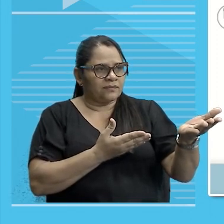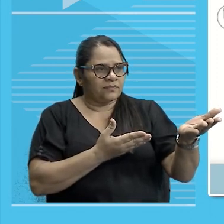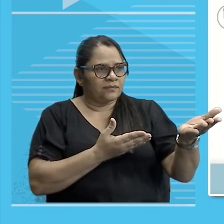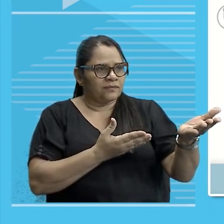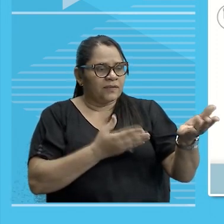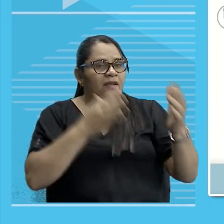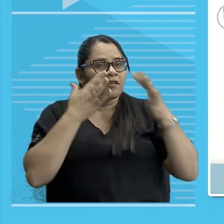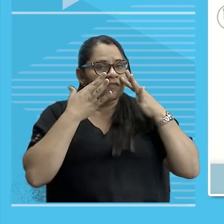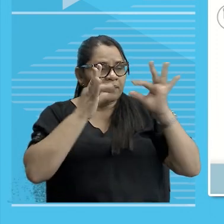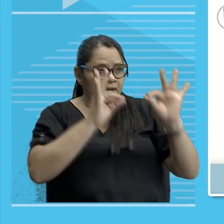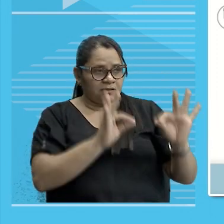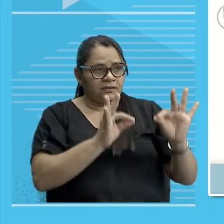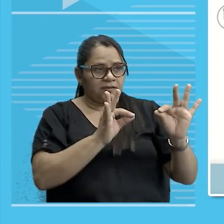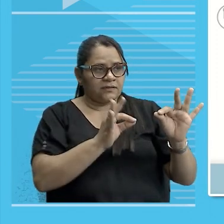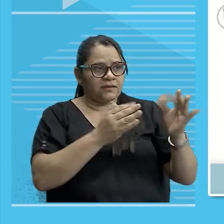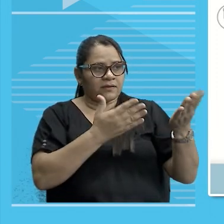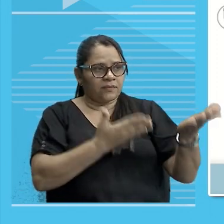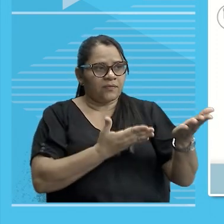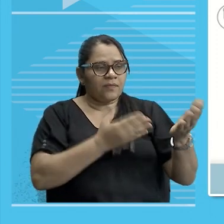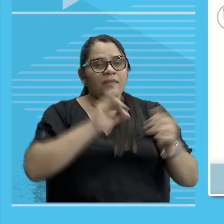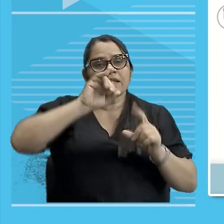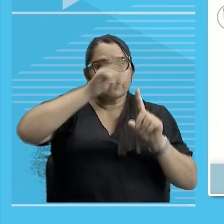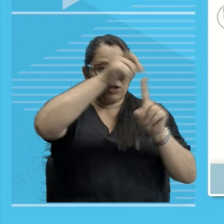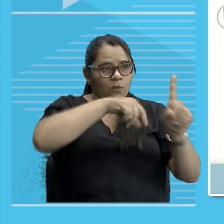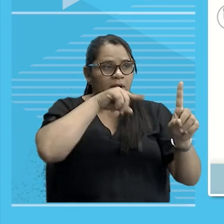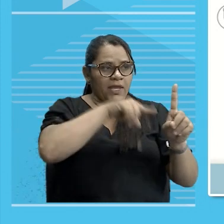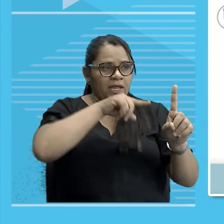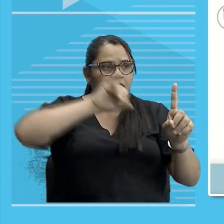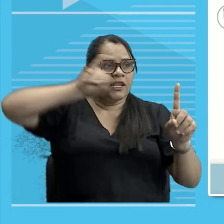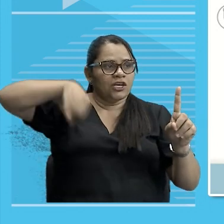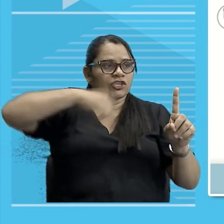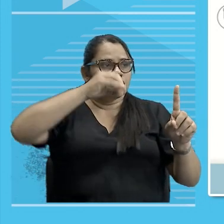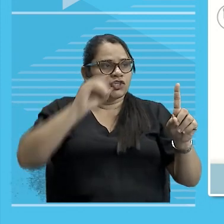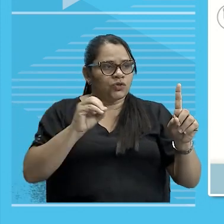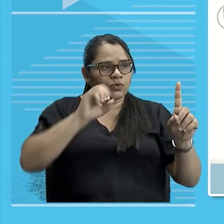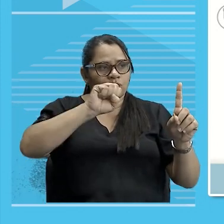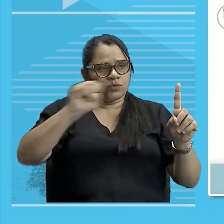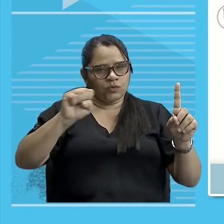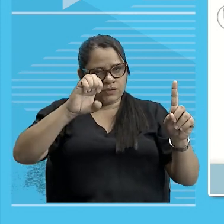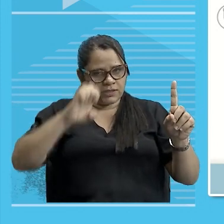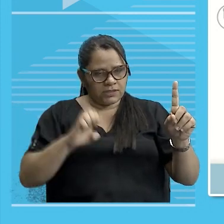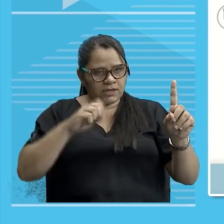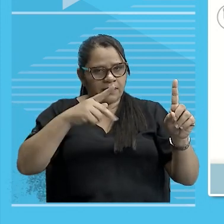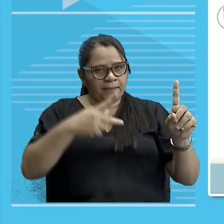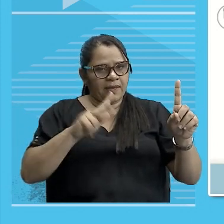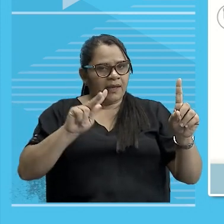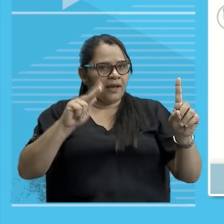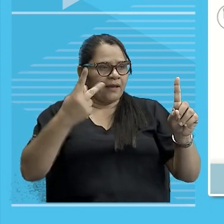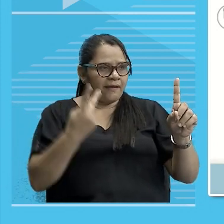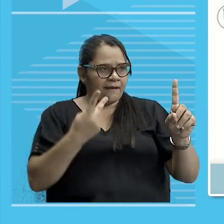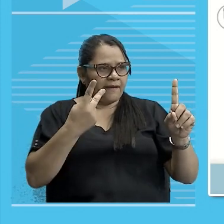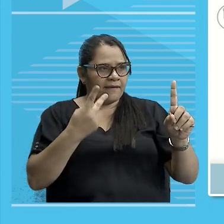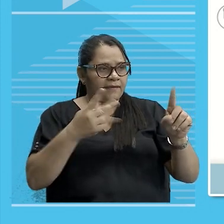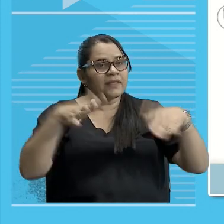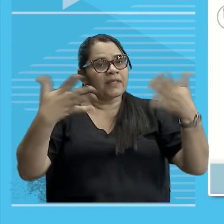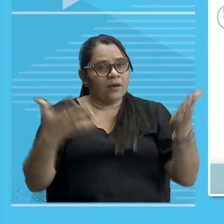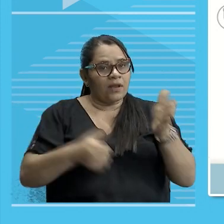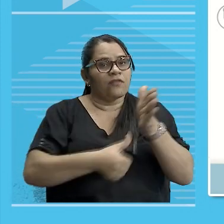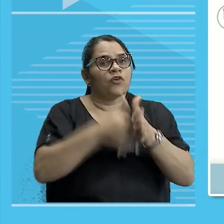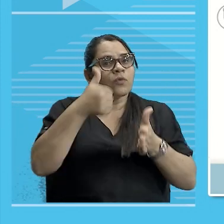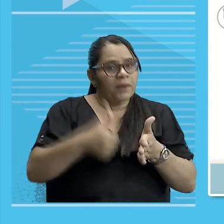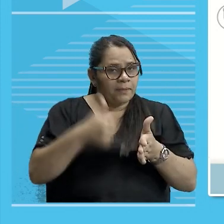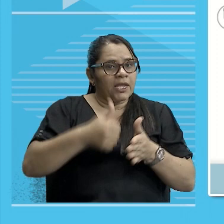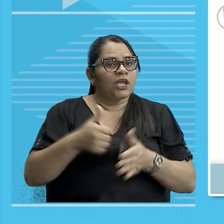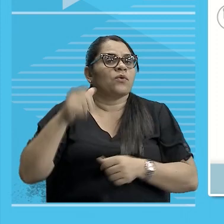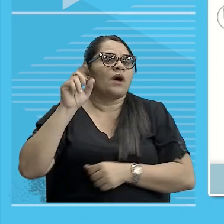Olha o que que Joseph Duran ele foi considerado um dos Pioneiros na aplicação dos conceitos da gestão